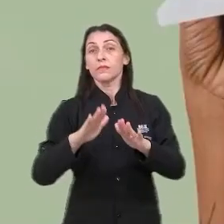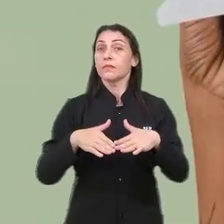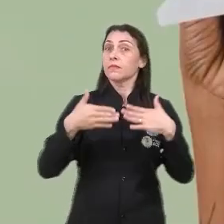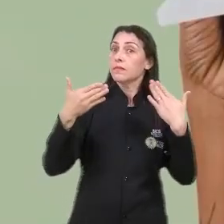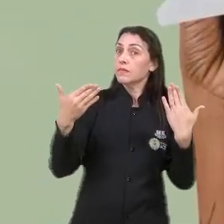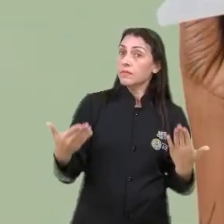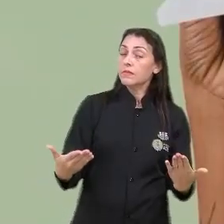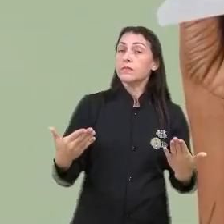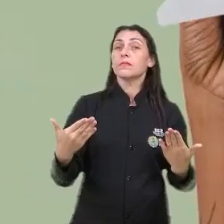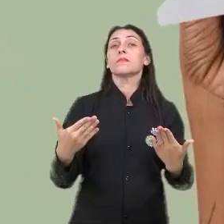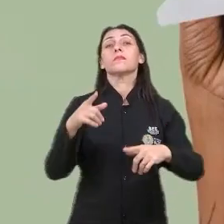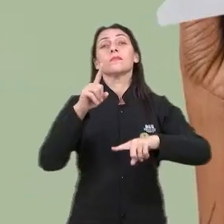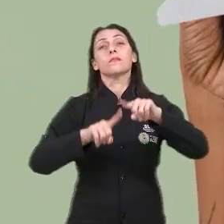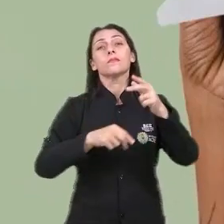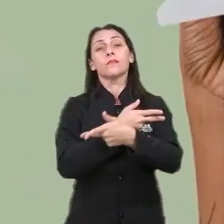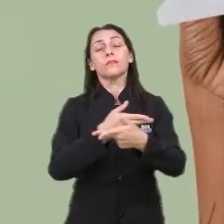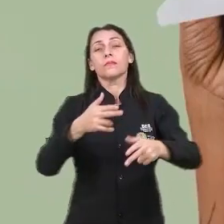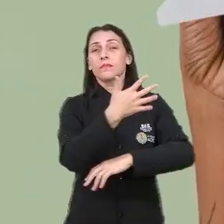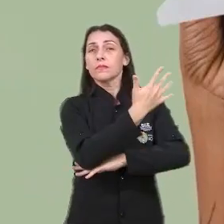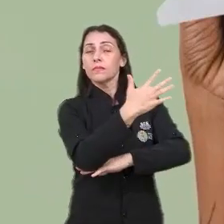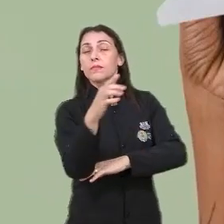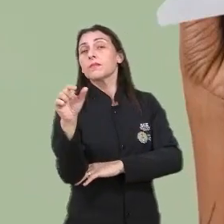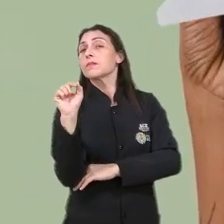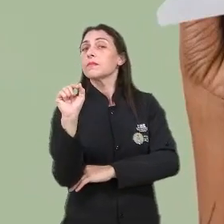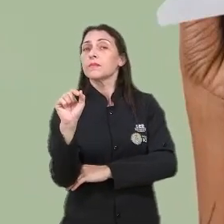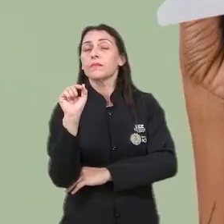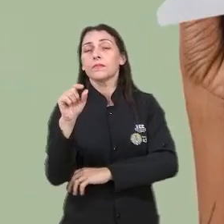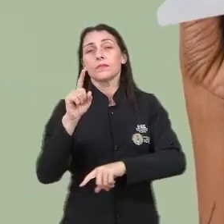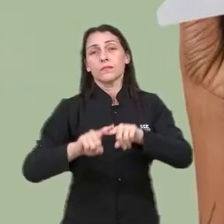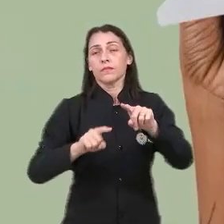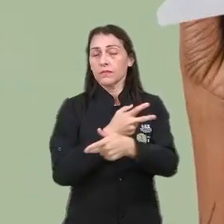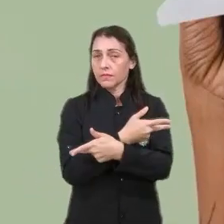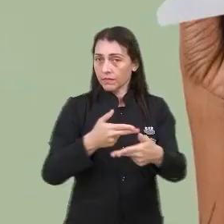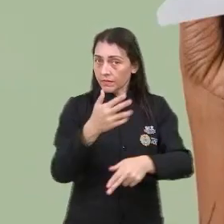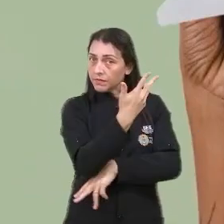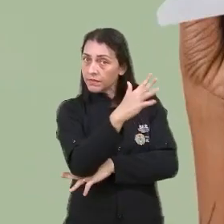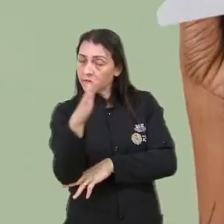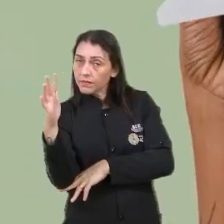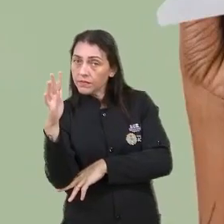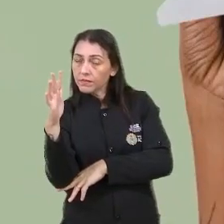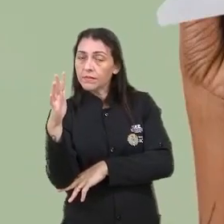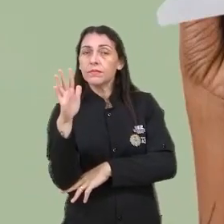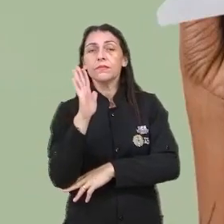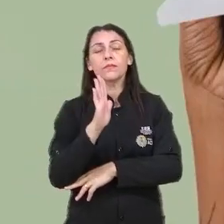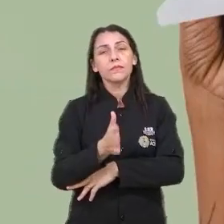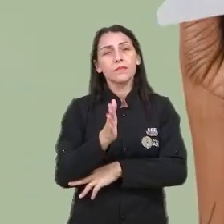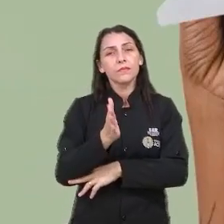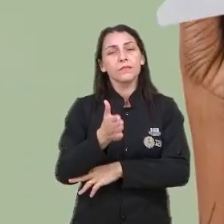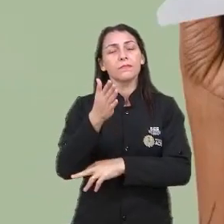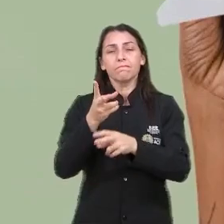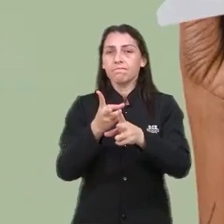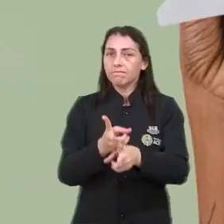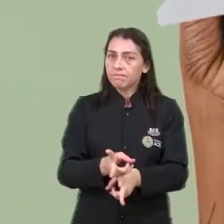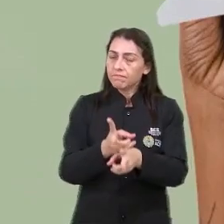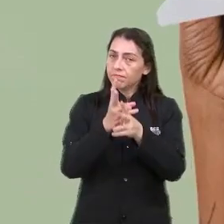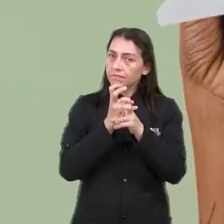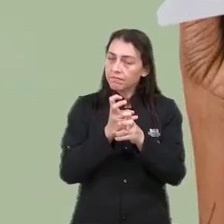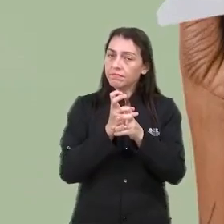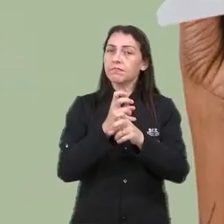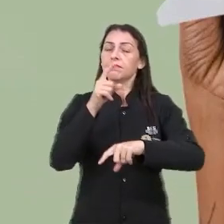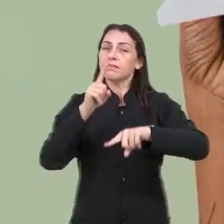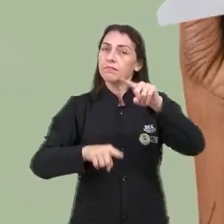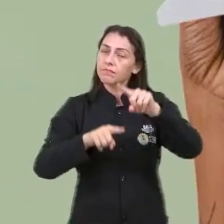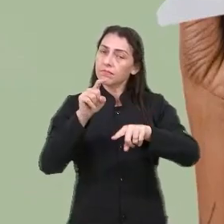são esses recursos naturais, ou o que são esses recursos naturais. Como você já deve ter percebido, são